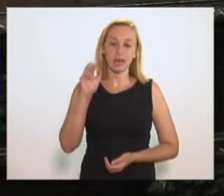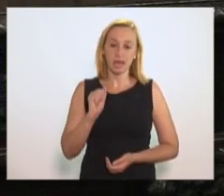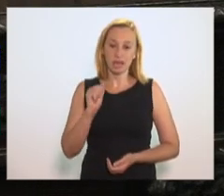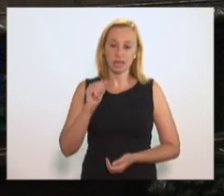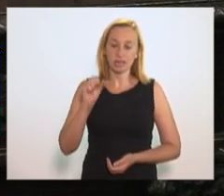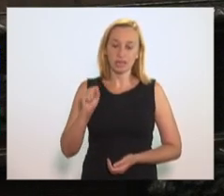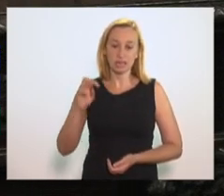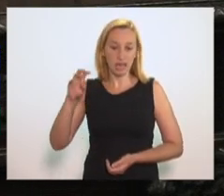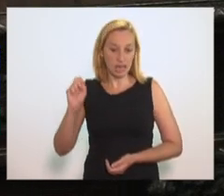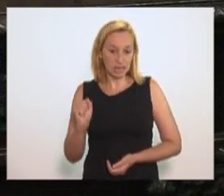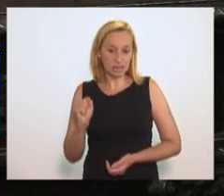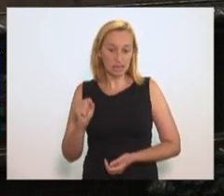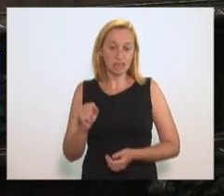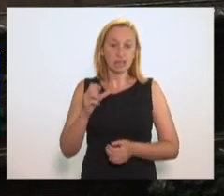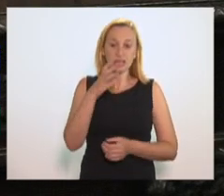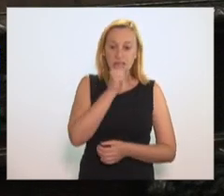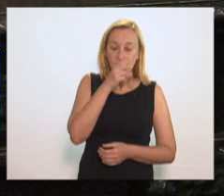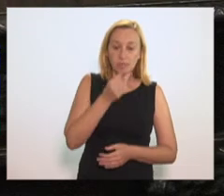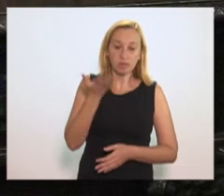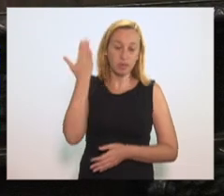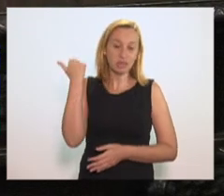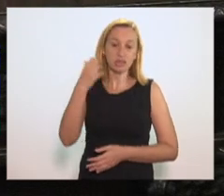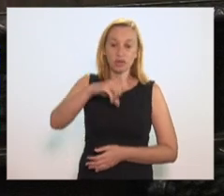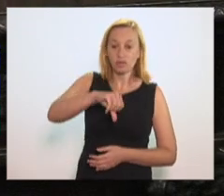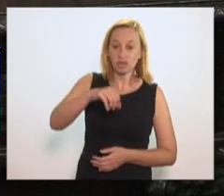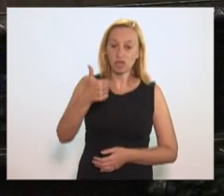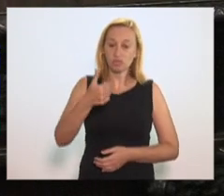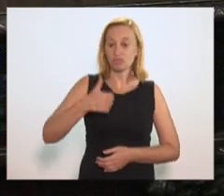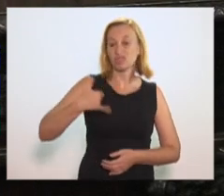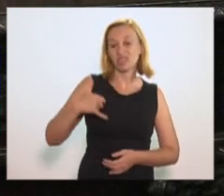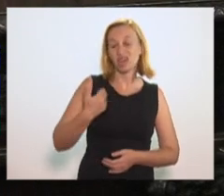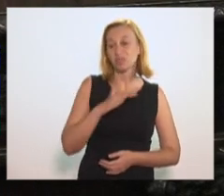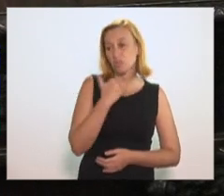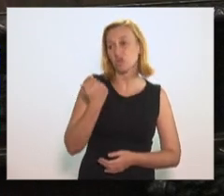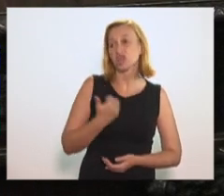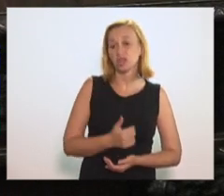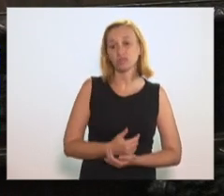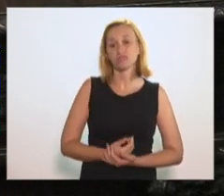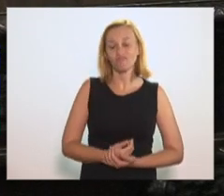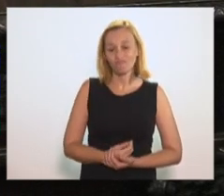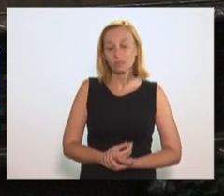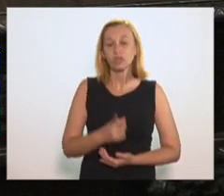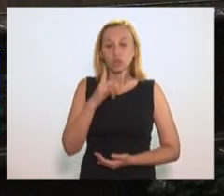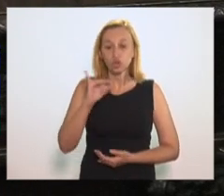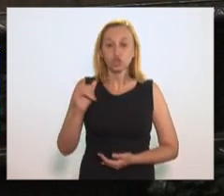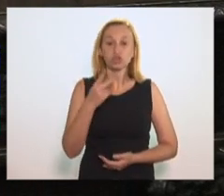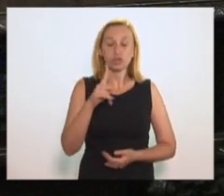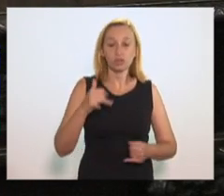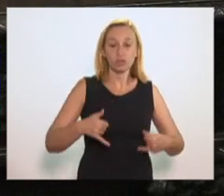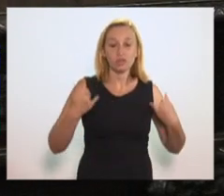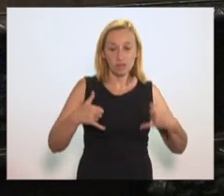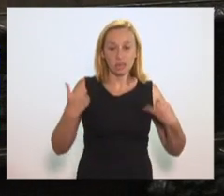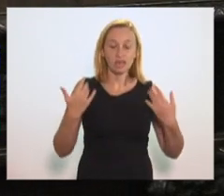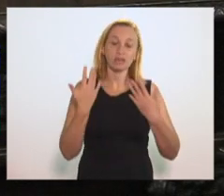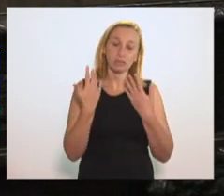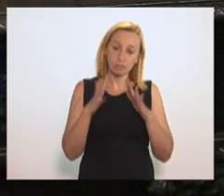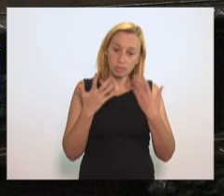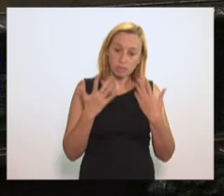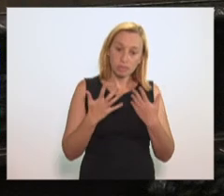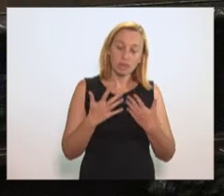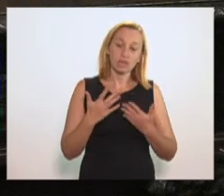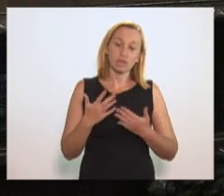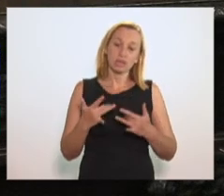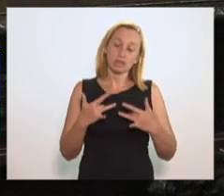no sábado passado aliás quando ela completava 91 anos de idade morreu na data de seu aniversário minhas saudações portanto a